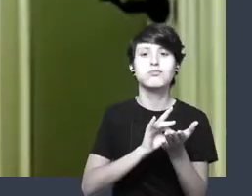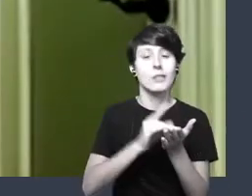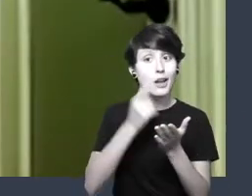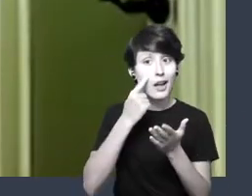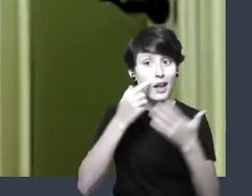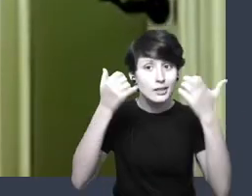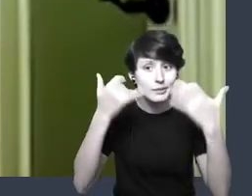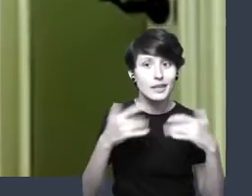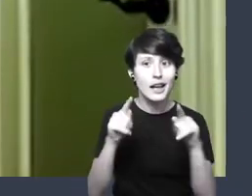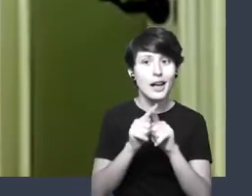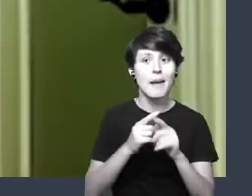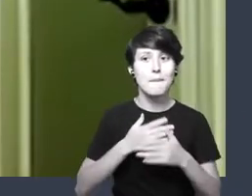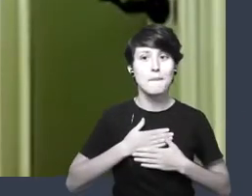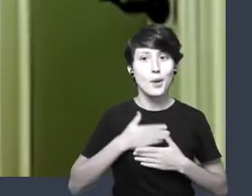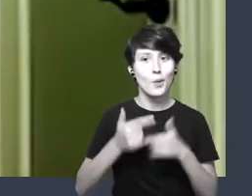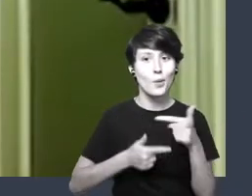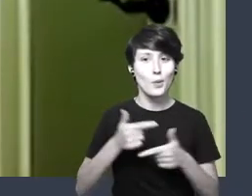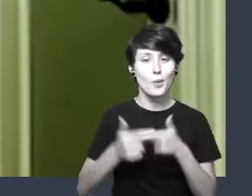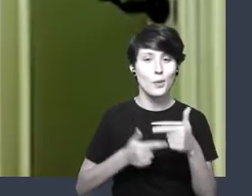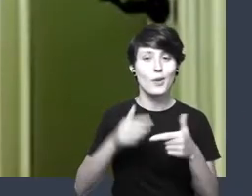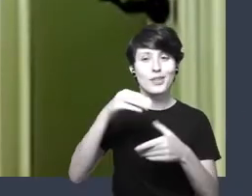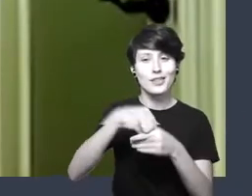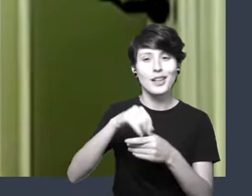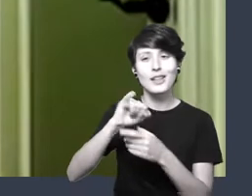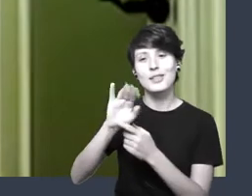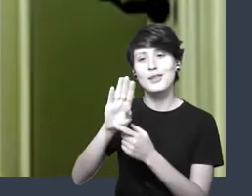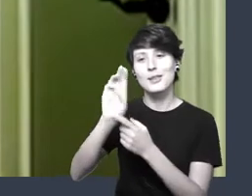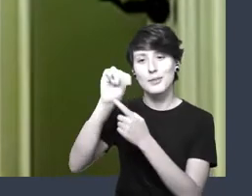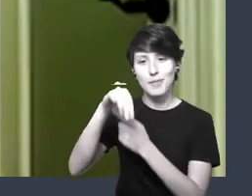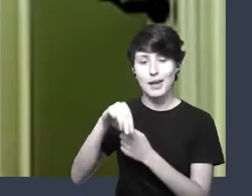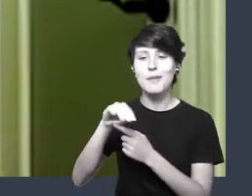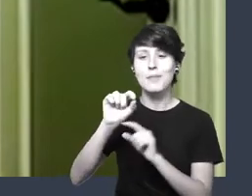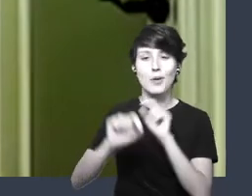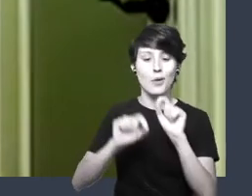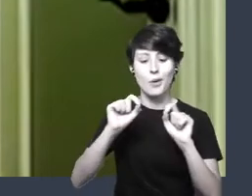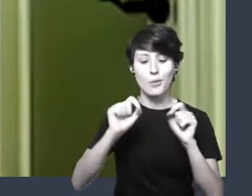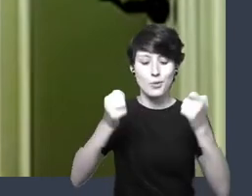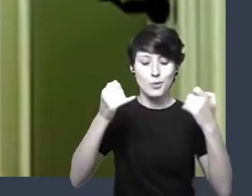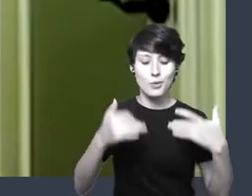o meu trabalho, o que eu faço na IBM, um pouquinho da organização